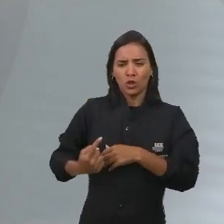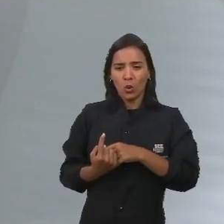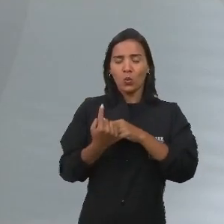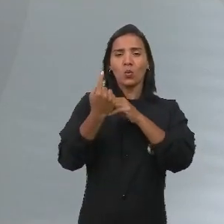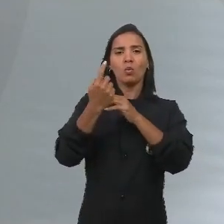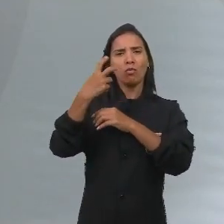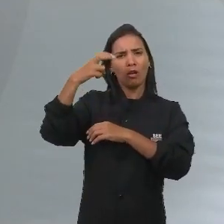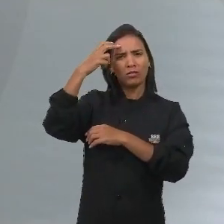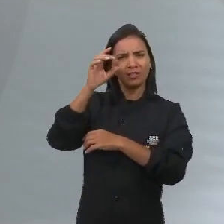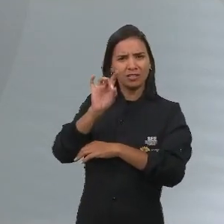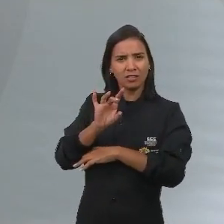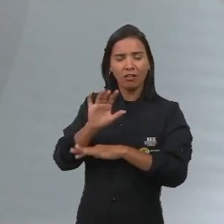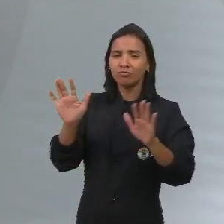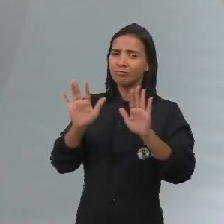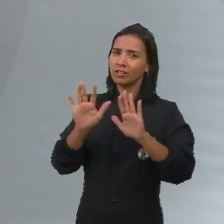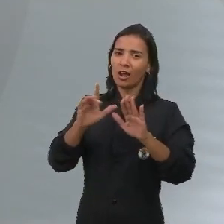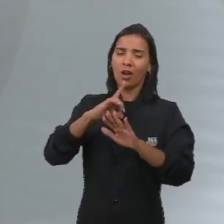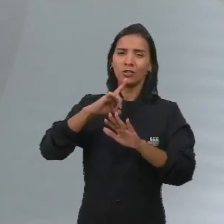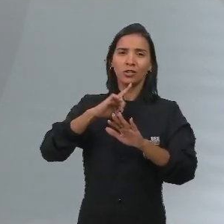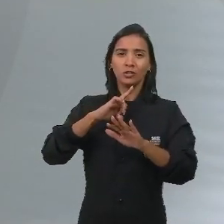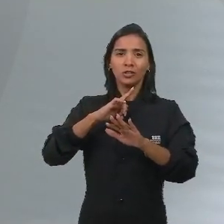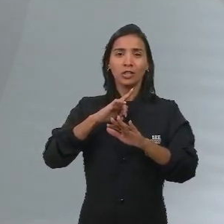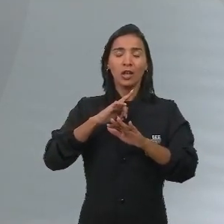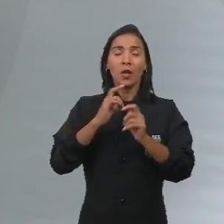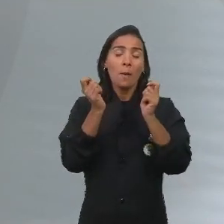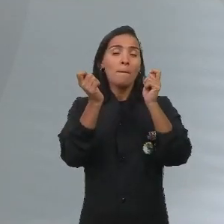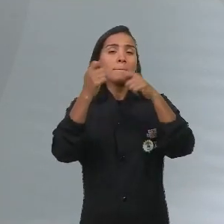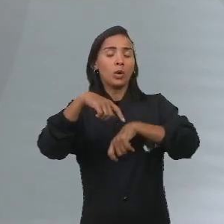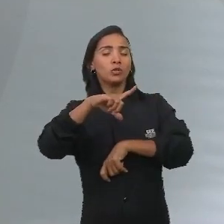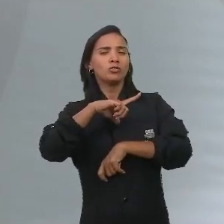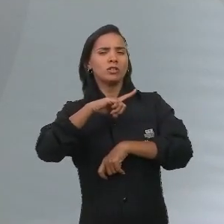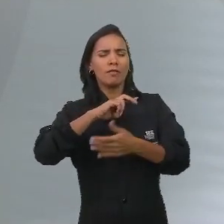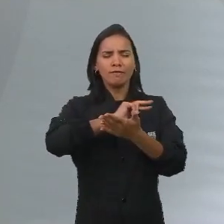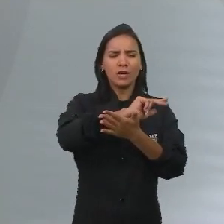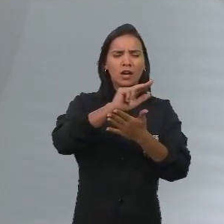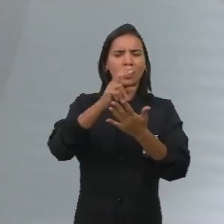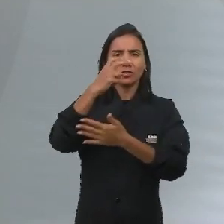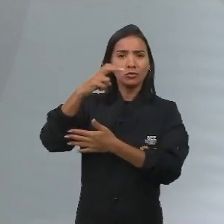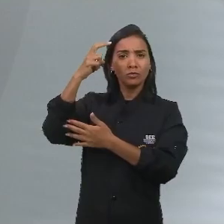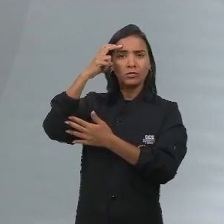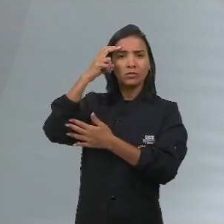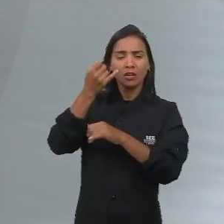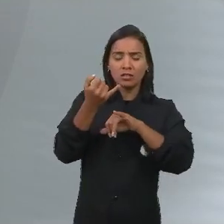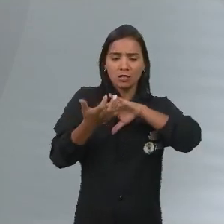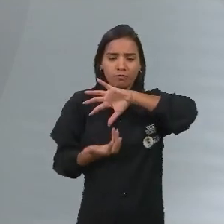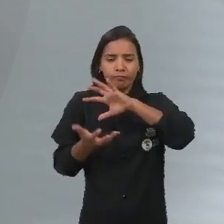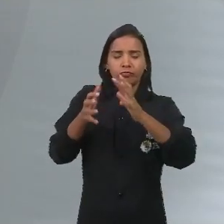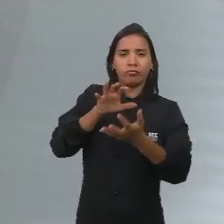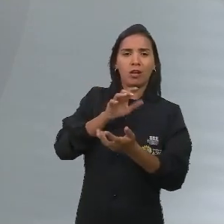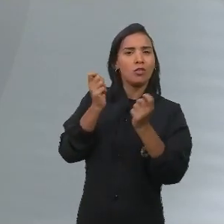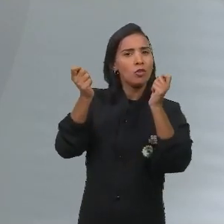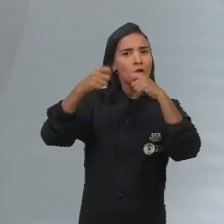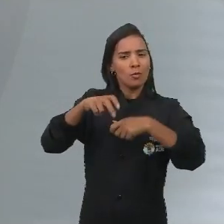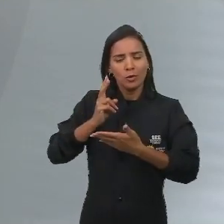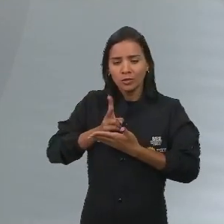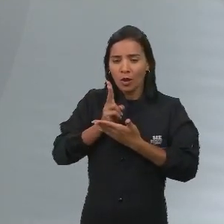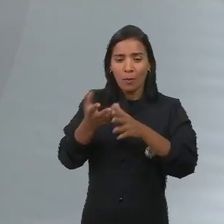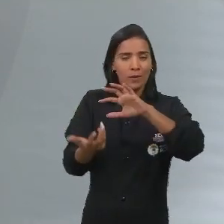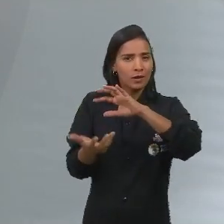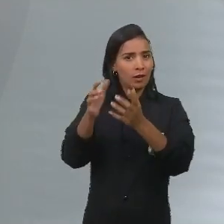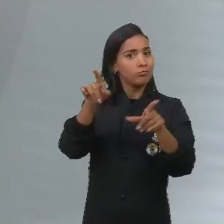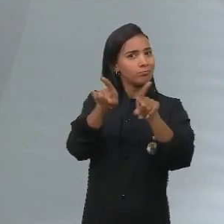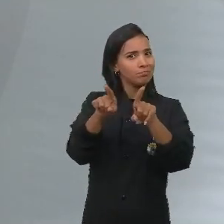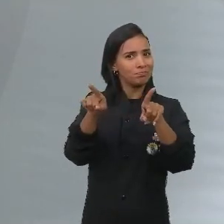cultura eu sou um indivíduo que é capaz de transformar AES a medida que eu também sou transformado por ela tranquilo